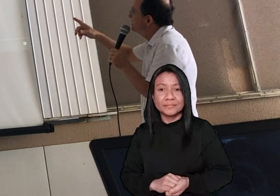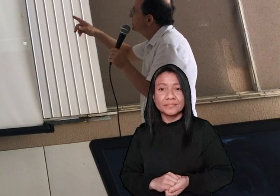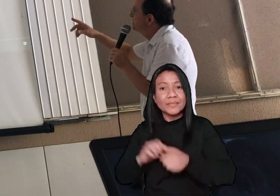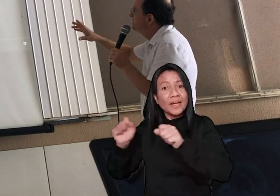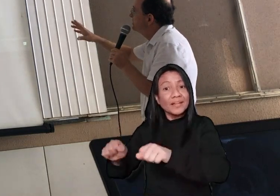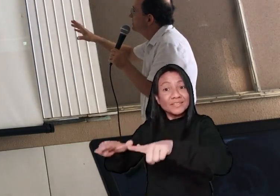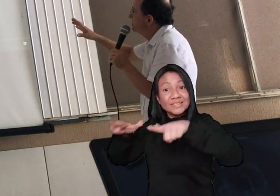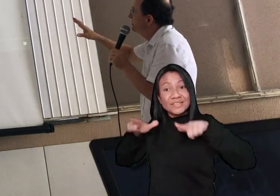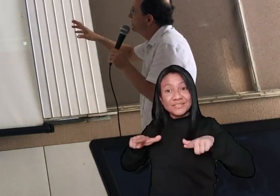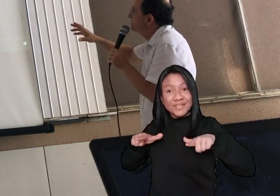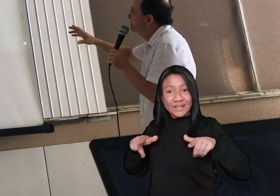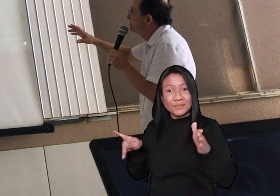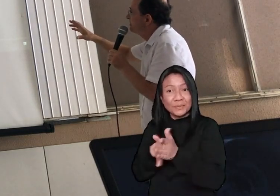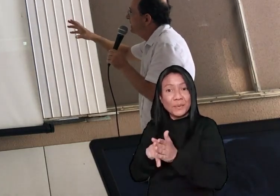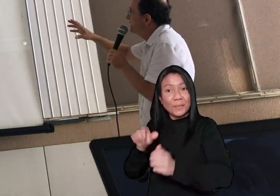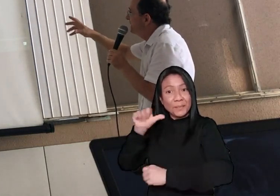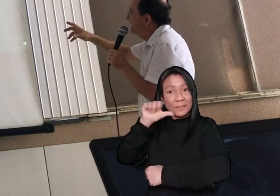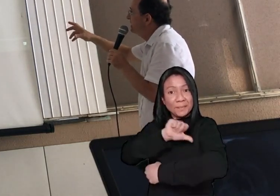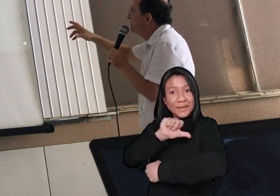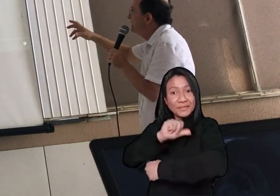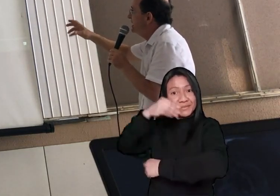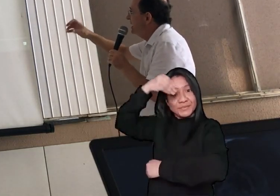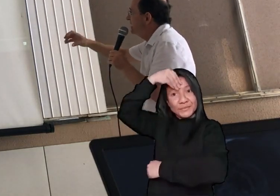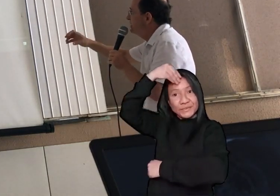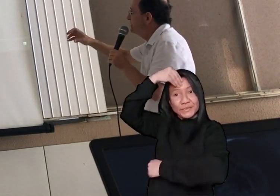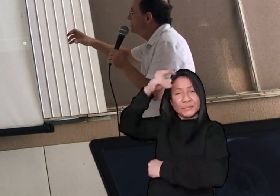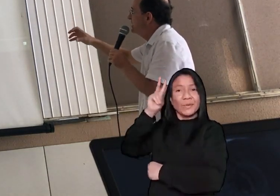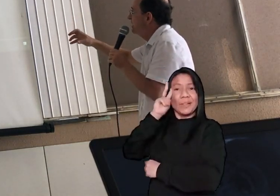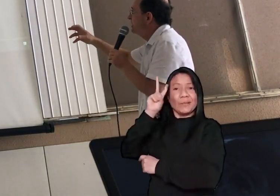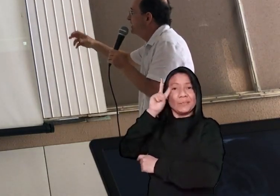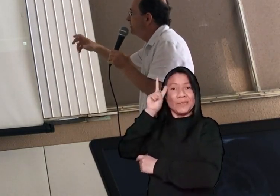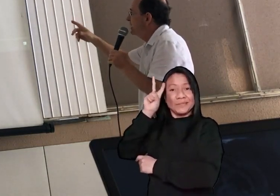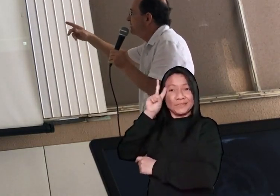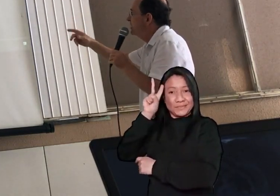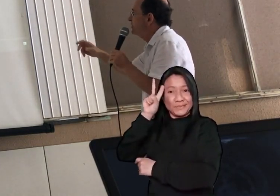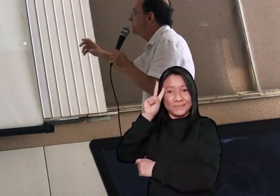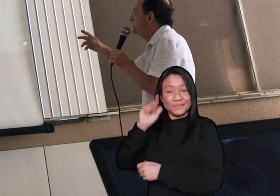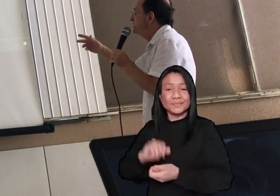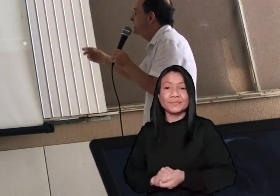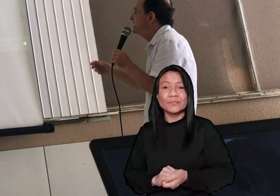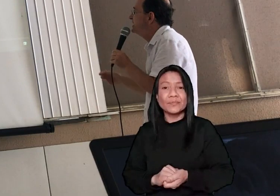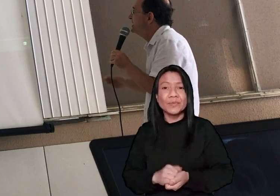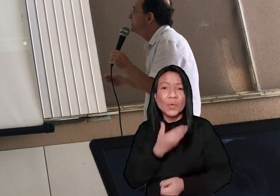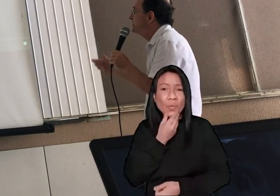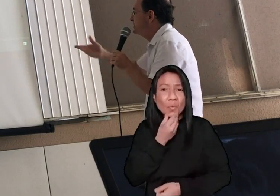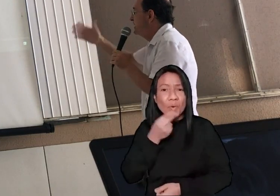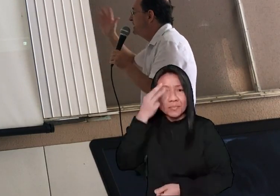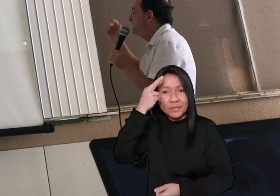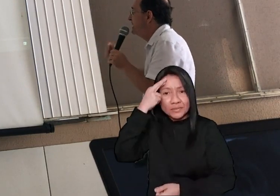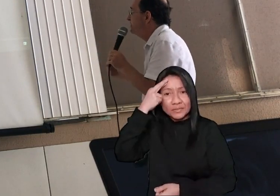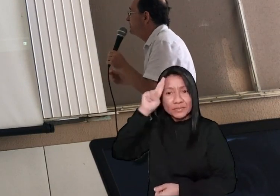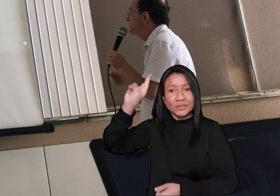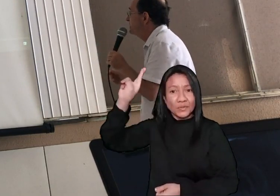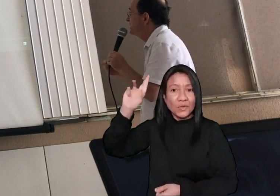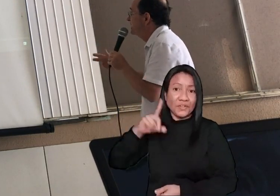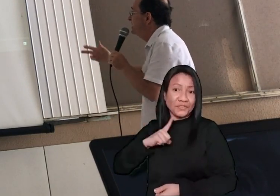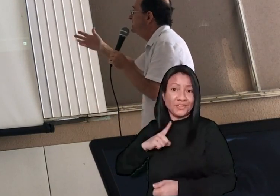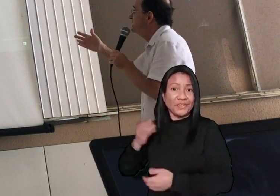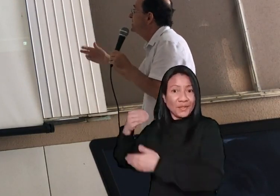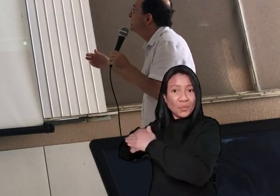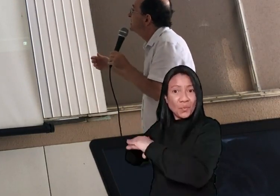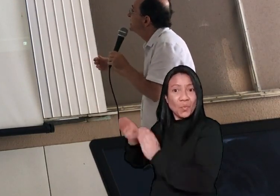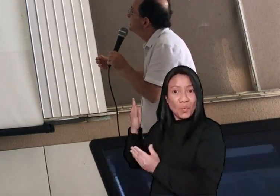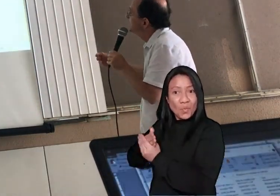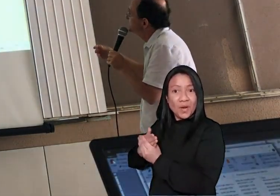Lembrança do batismo, o senhor ainda tinha lá e eu consegui para colocar no livro, para mostrar para vocês, 70 e poucos anos